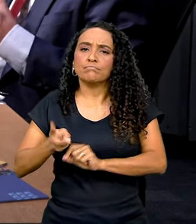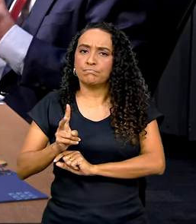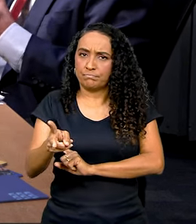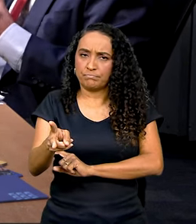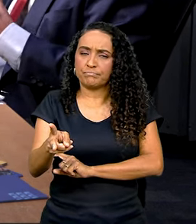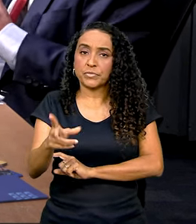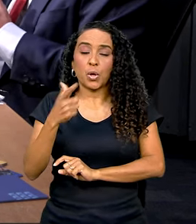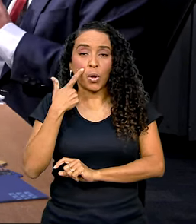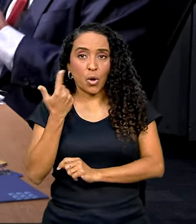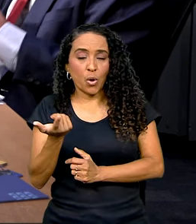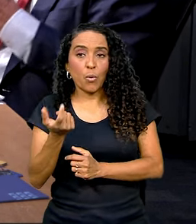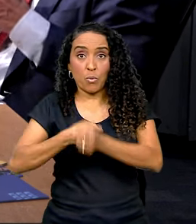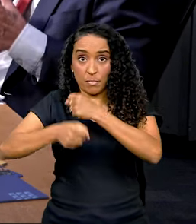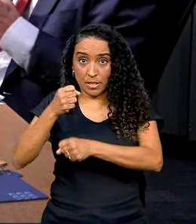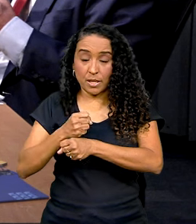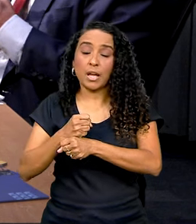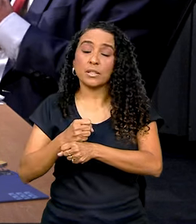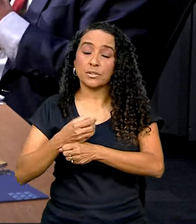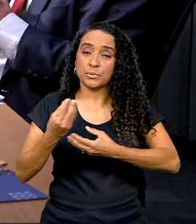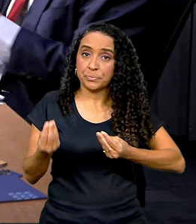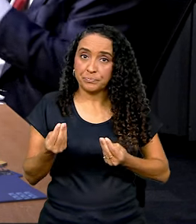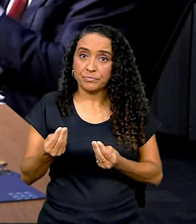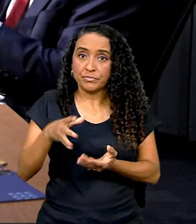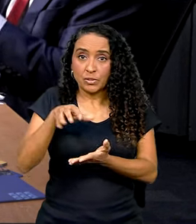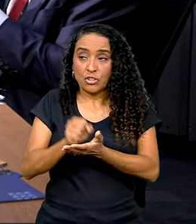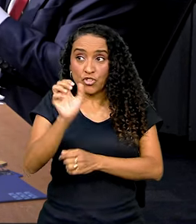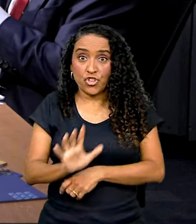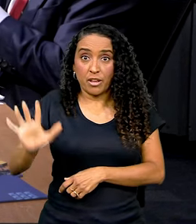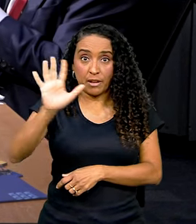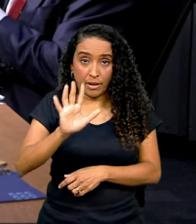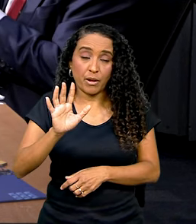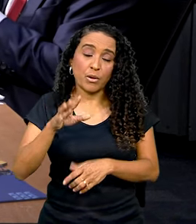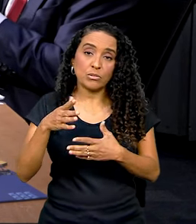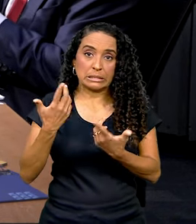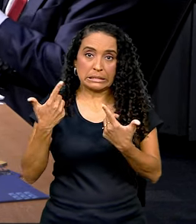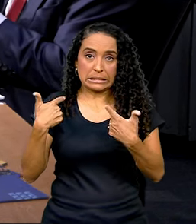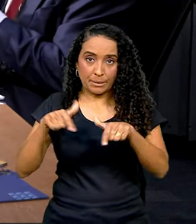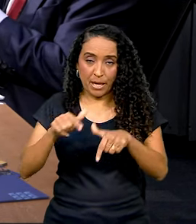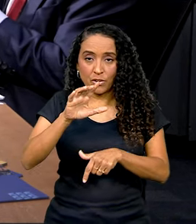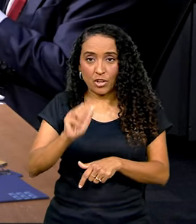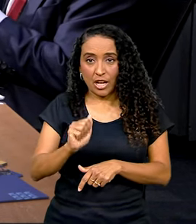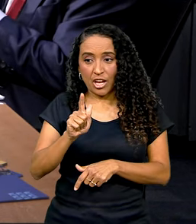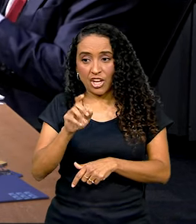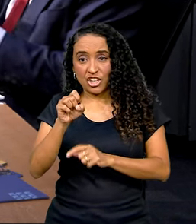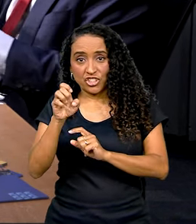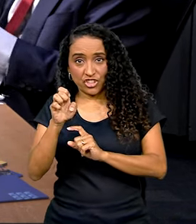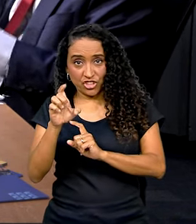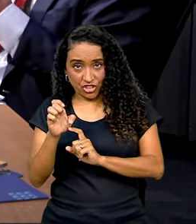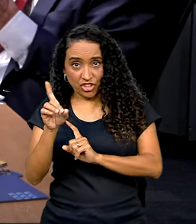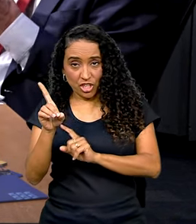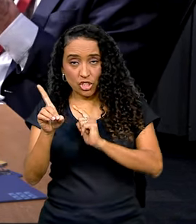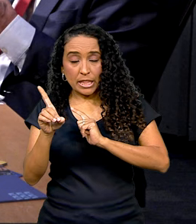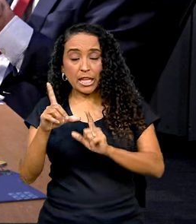é permanente olha aqui o ano passado o cadastro Geral de emprego kajet ele